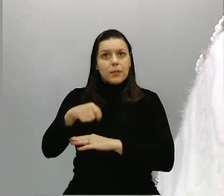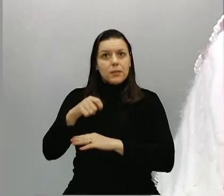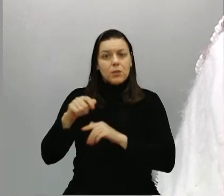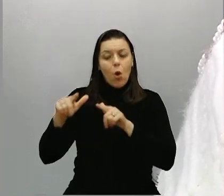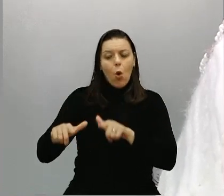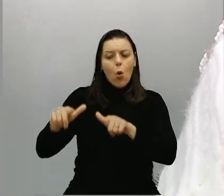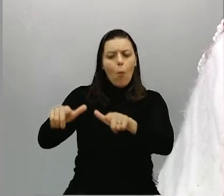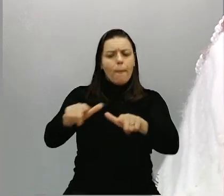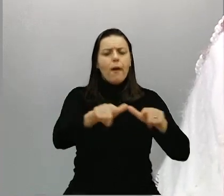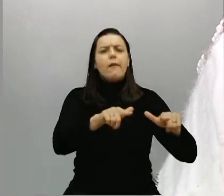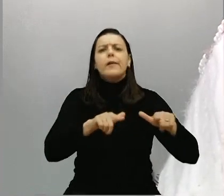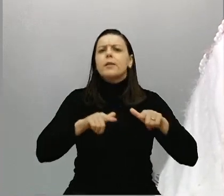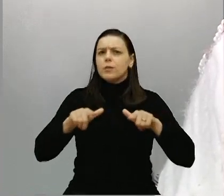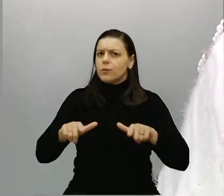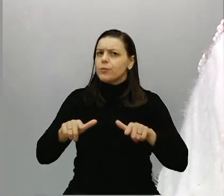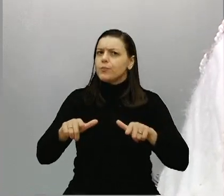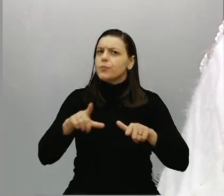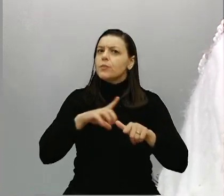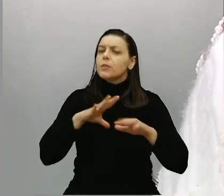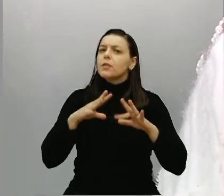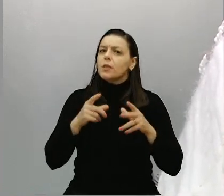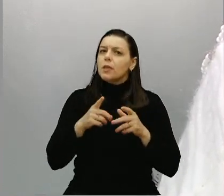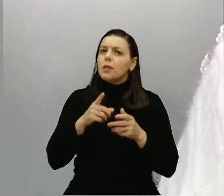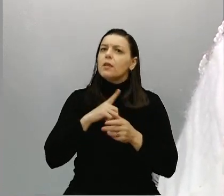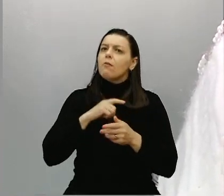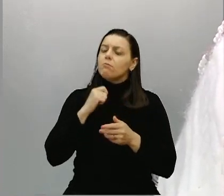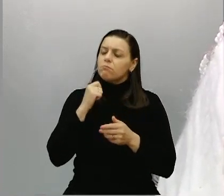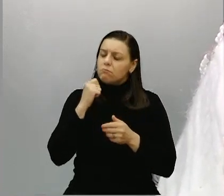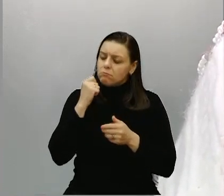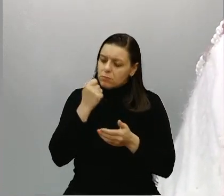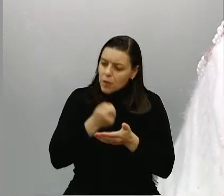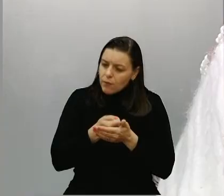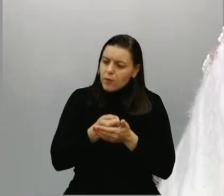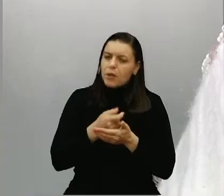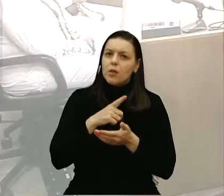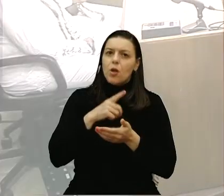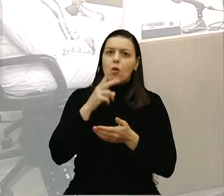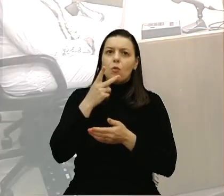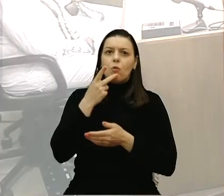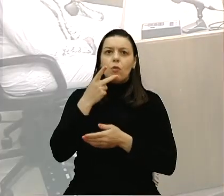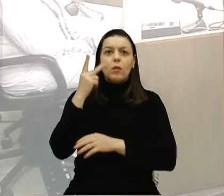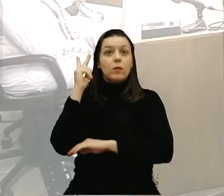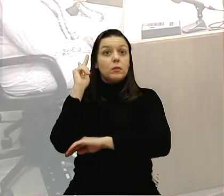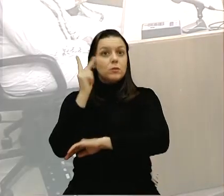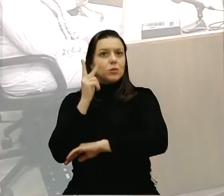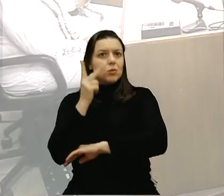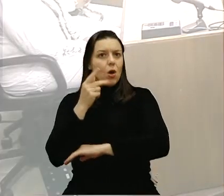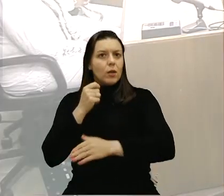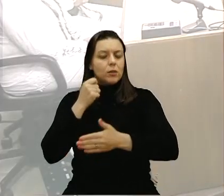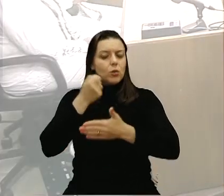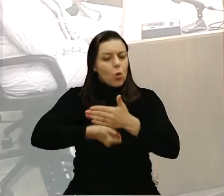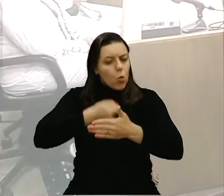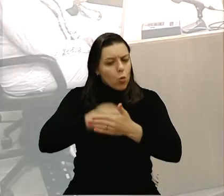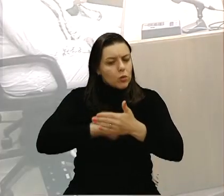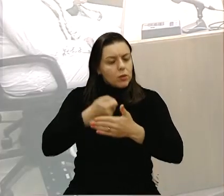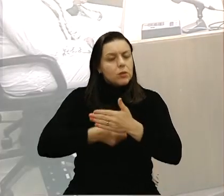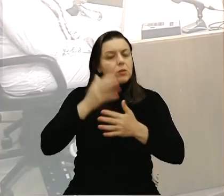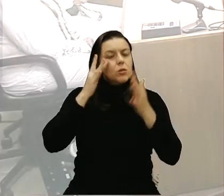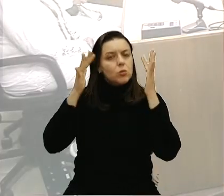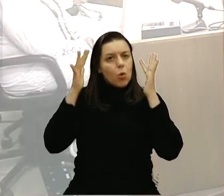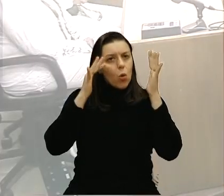quando ocupamos, temos o dever de contar e recontar as histórias, lutas e